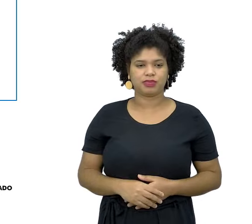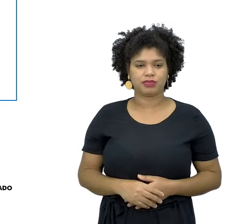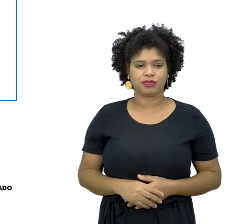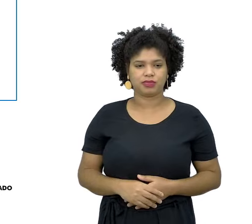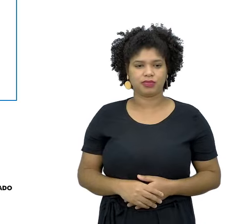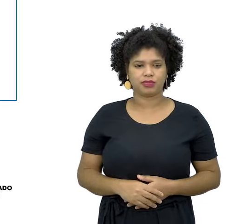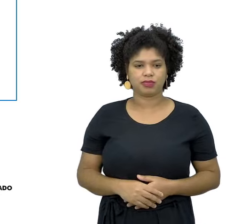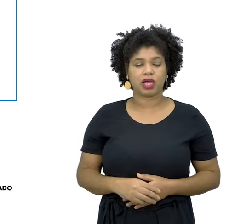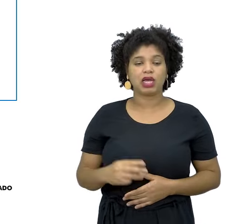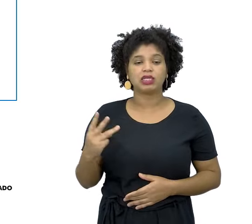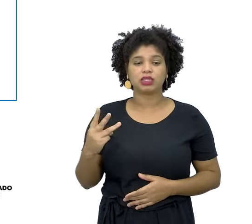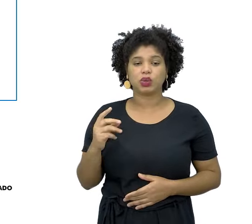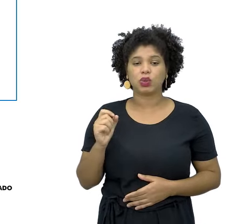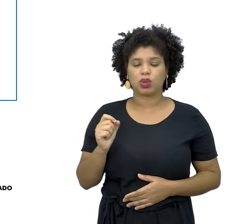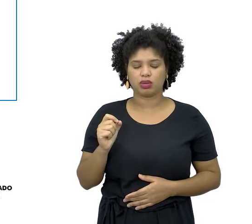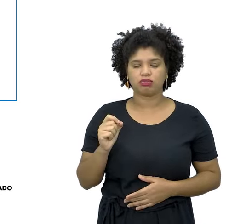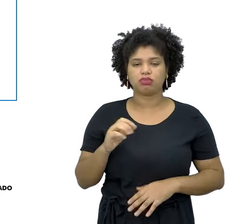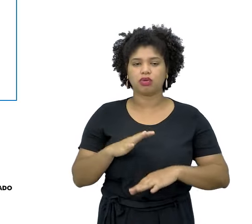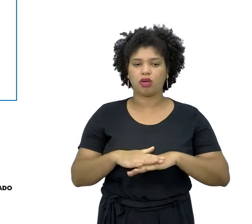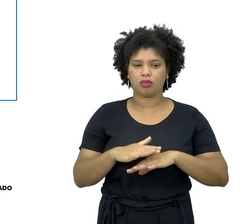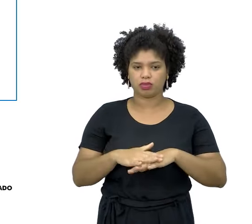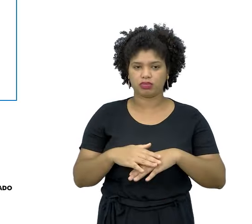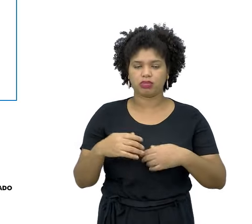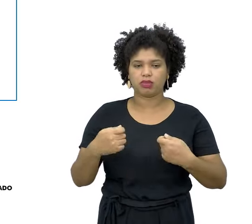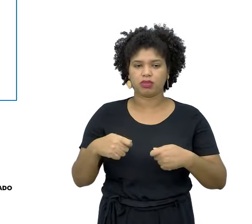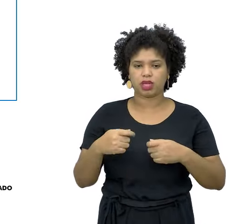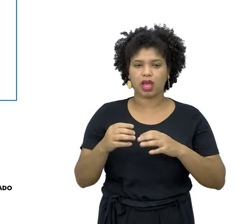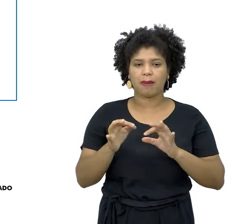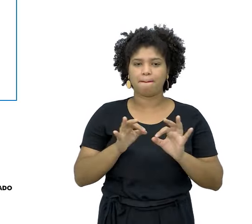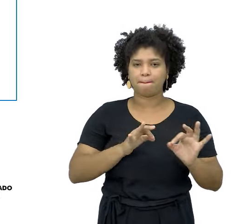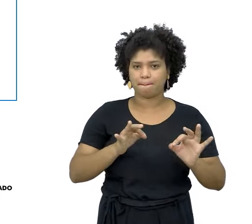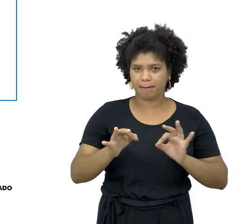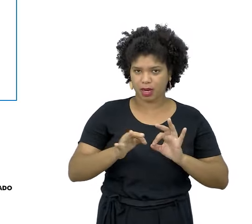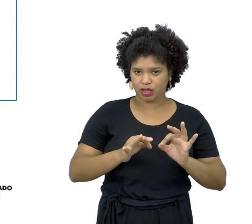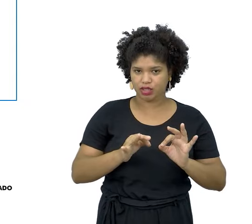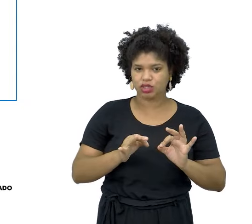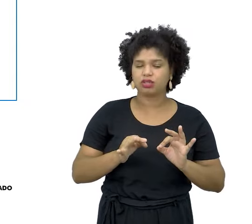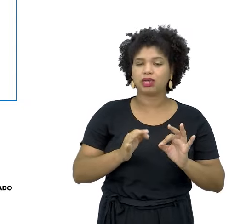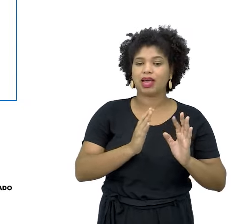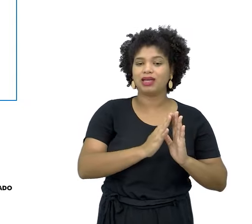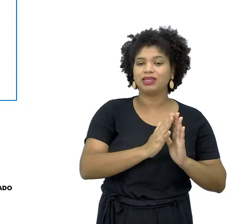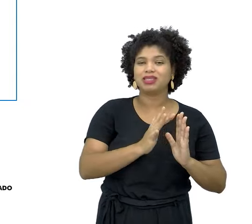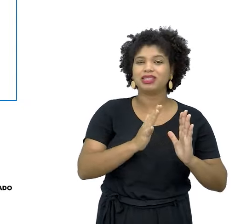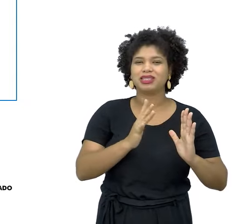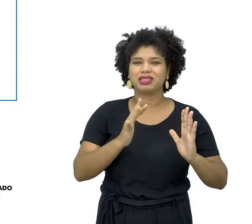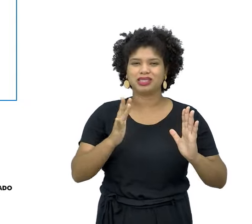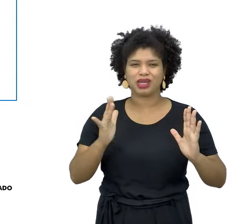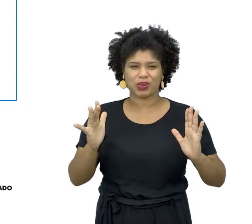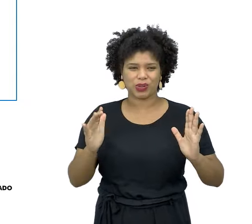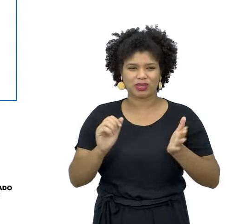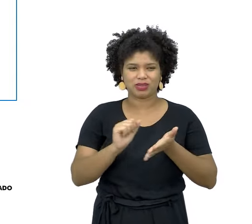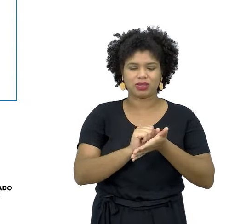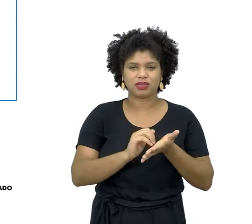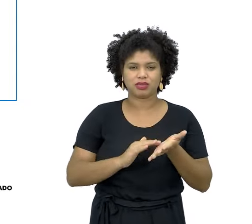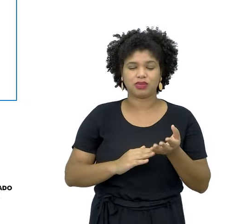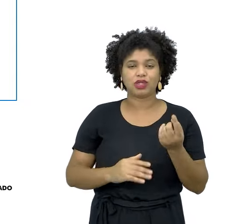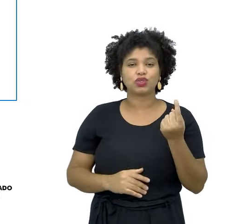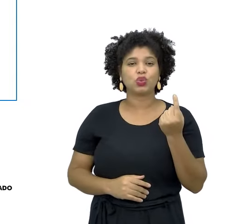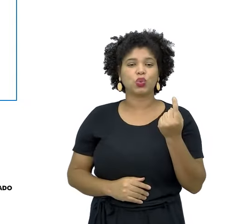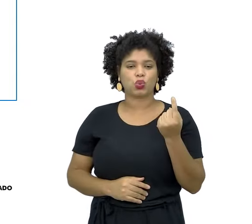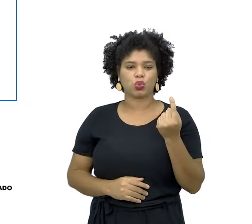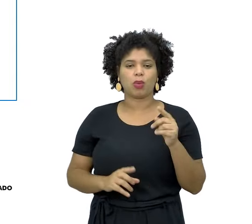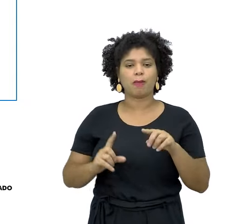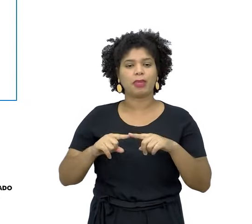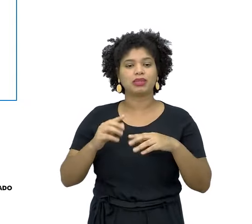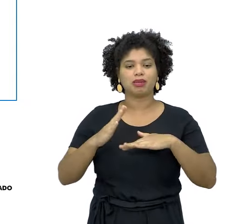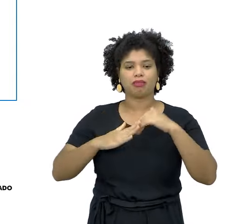Na terceira etapa, né, nós temos que planejar a aplicação a partir do quê? A partir das habilidades